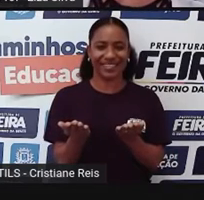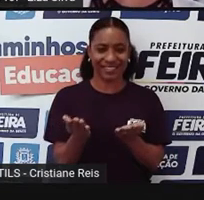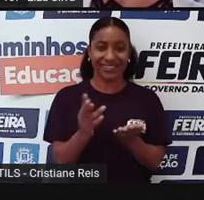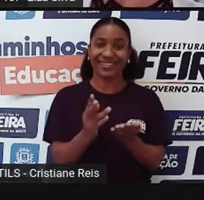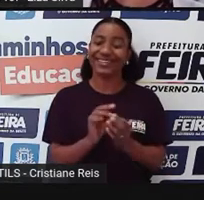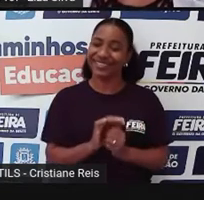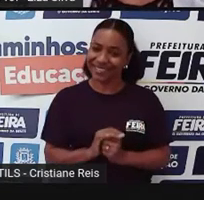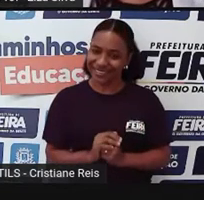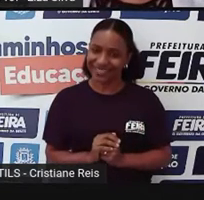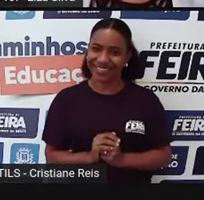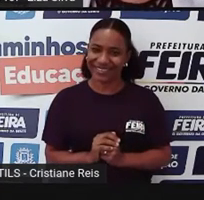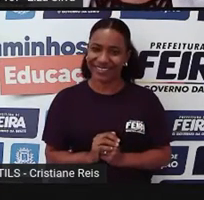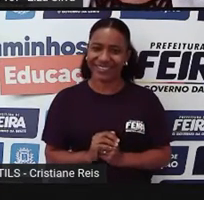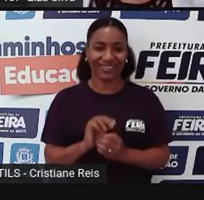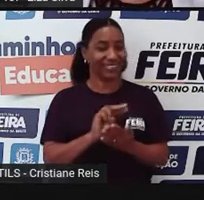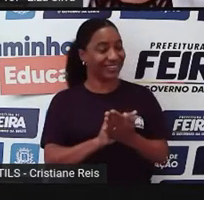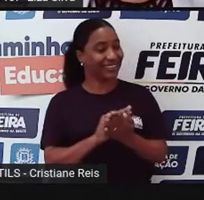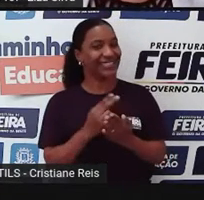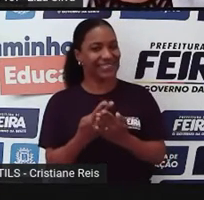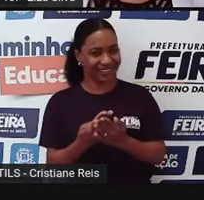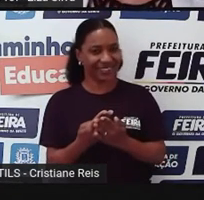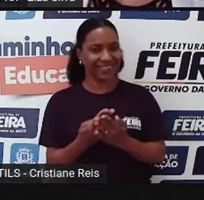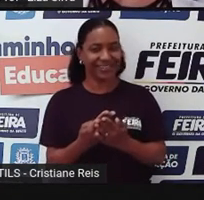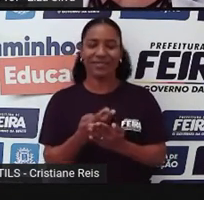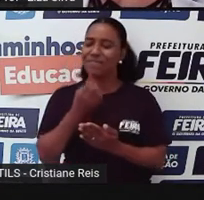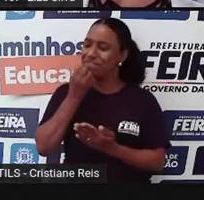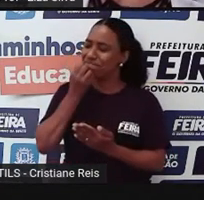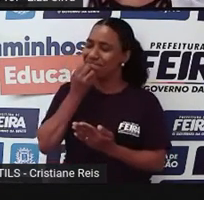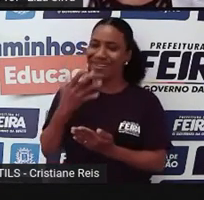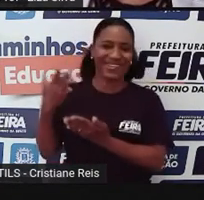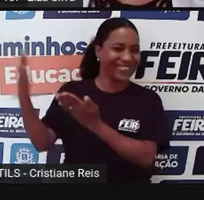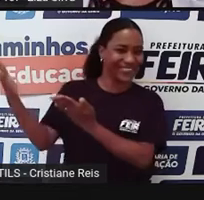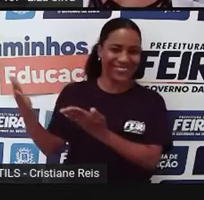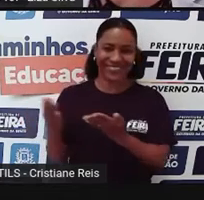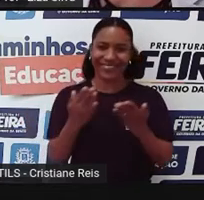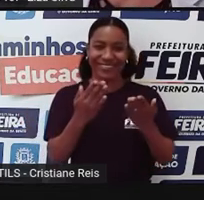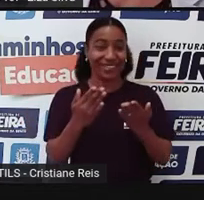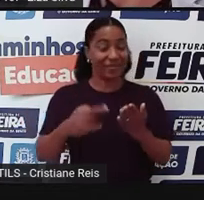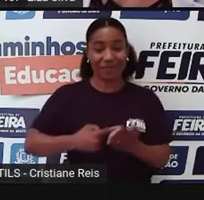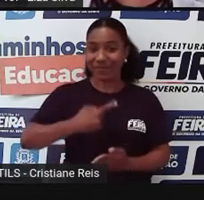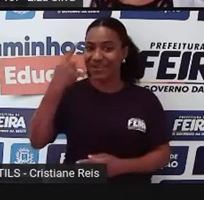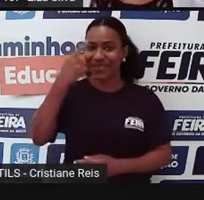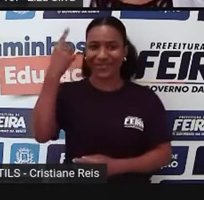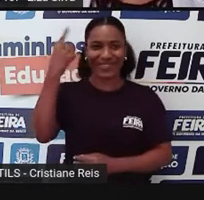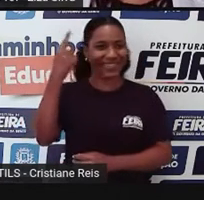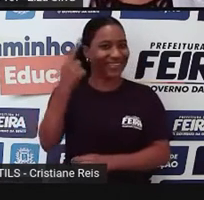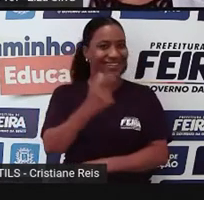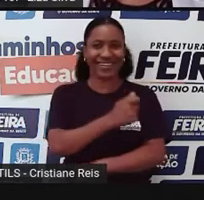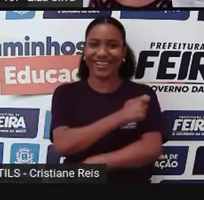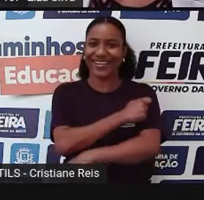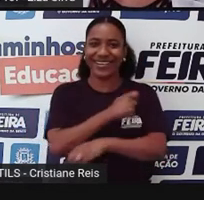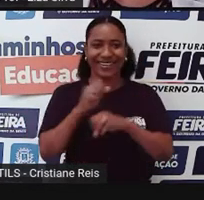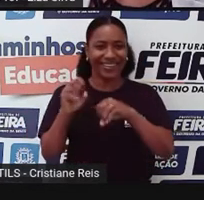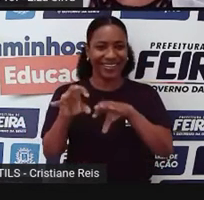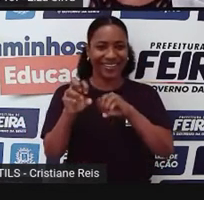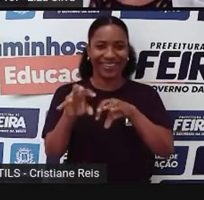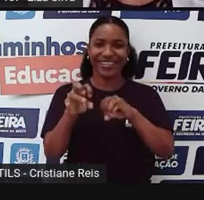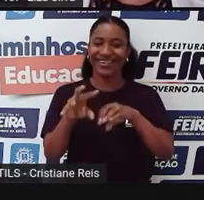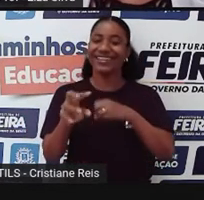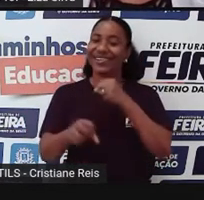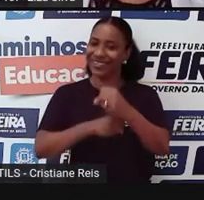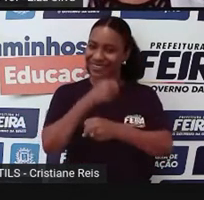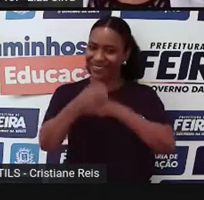to pause and twenty-one sejam bem-vindos a nossa primeira aula de inglês do ano